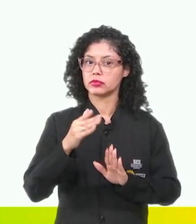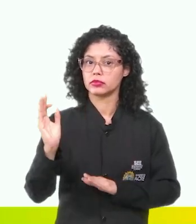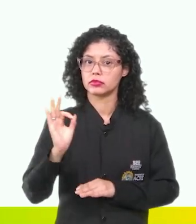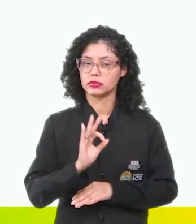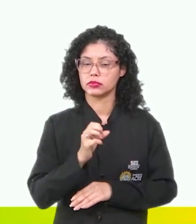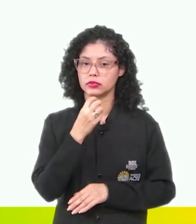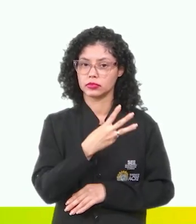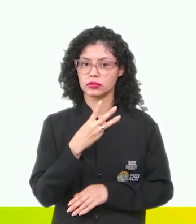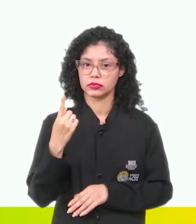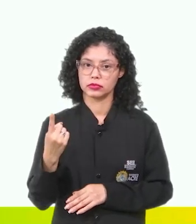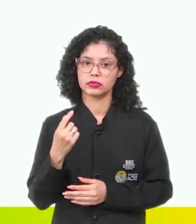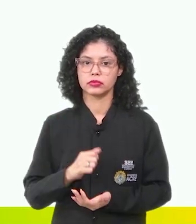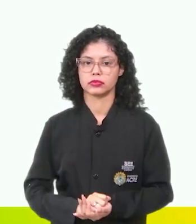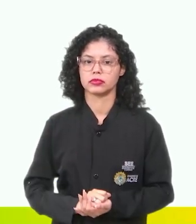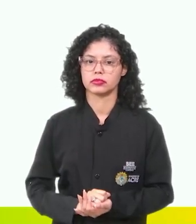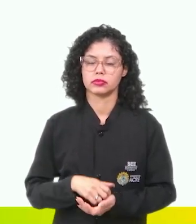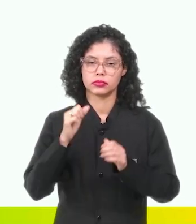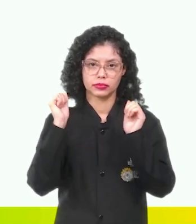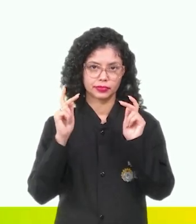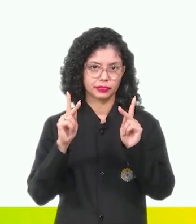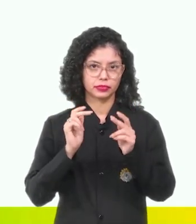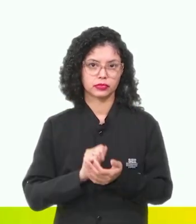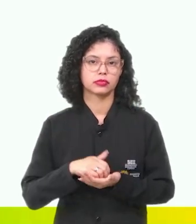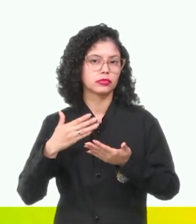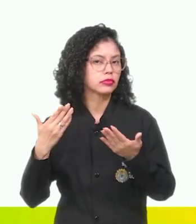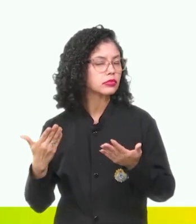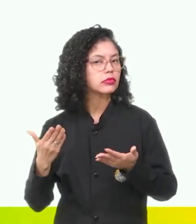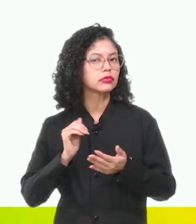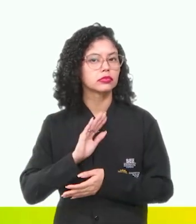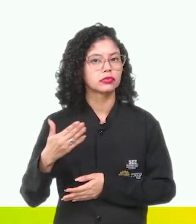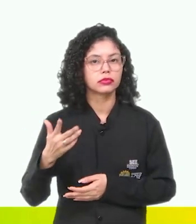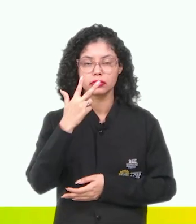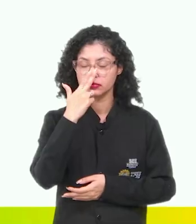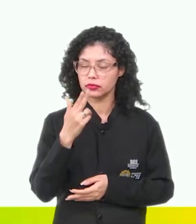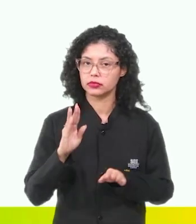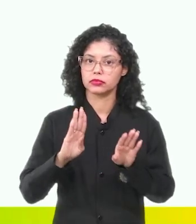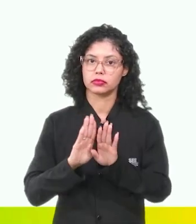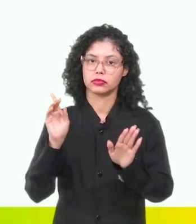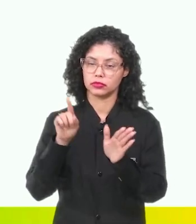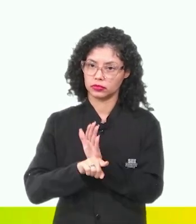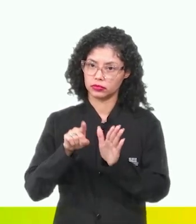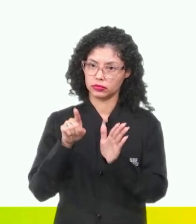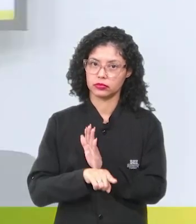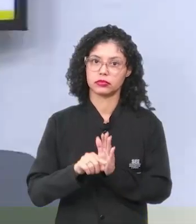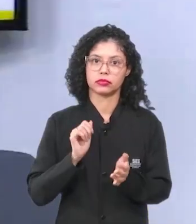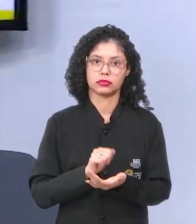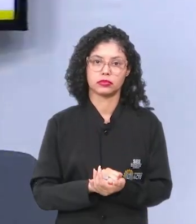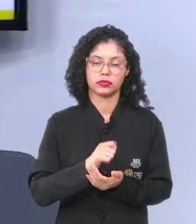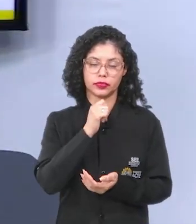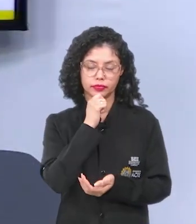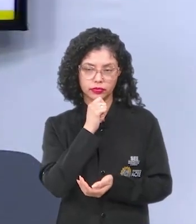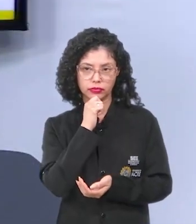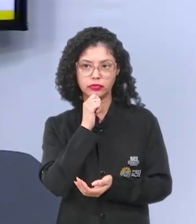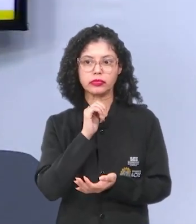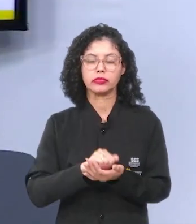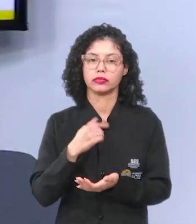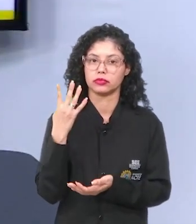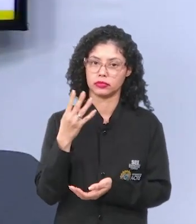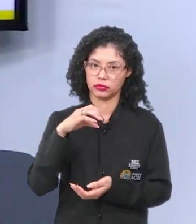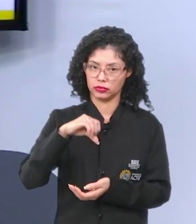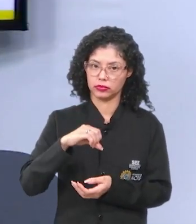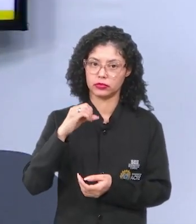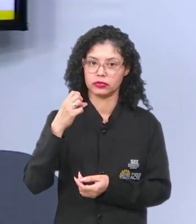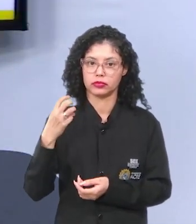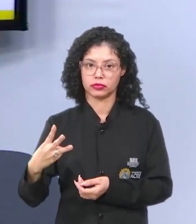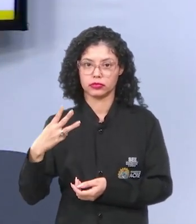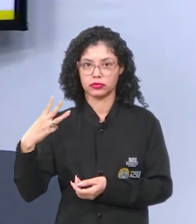1. Tá ok? Então, quando caiu alguma questão colocando 9 para 3, para